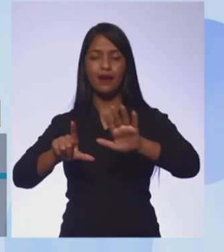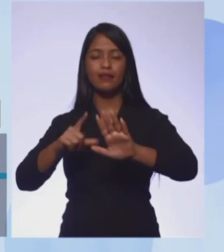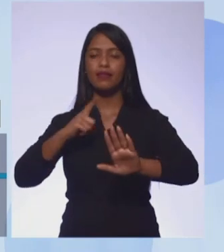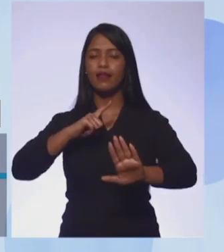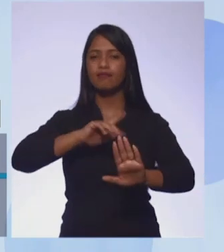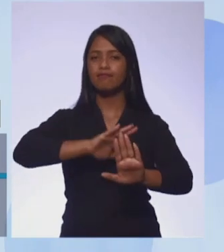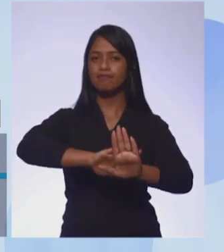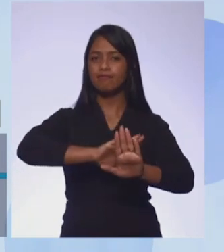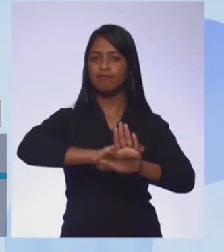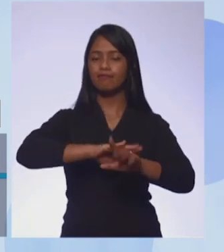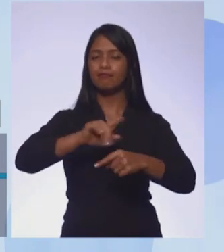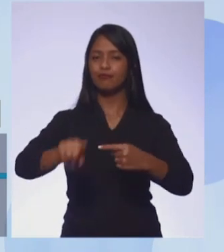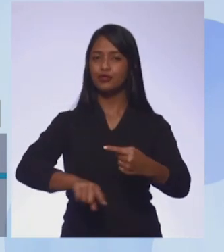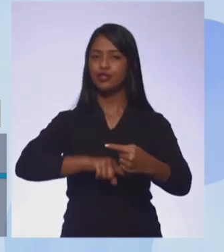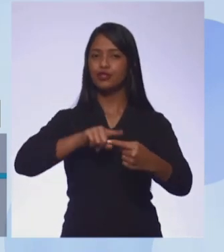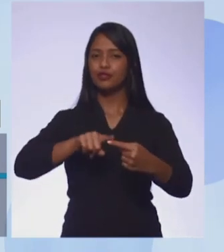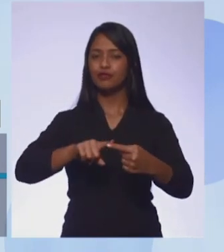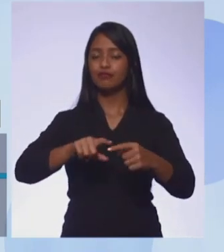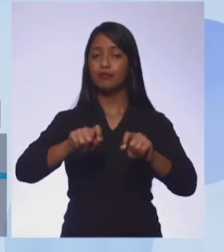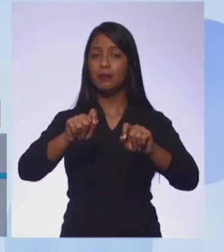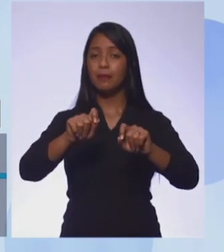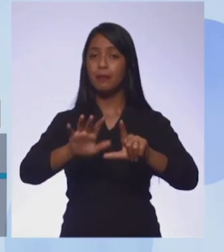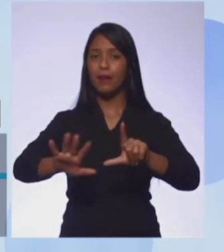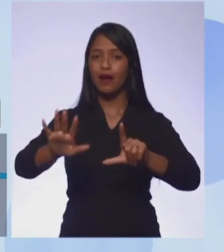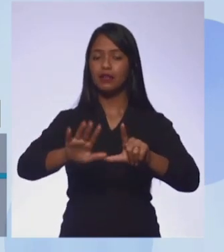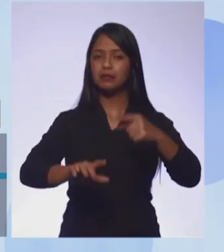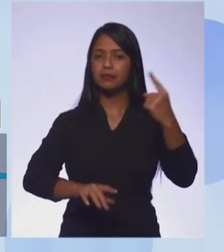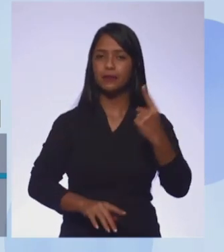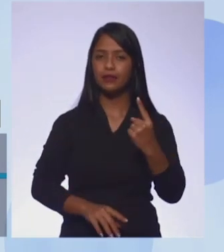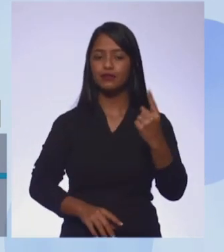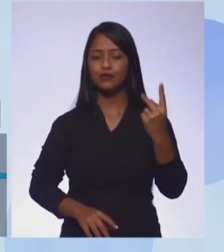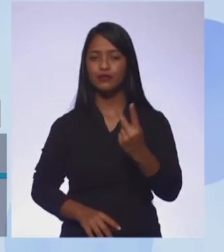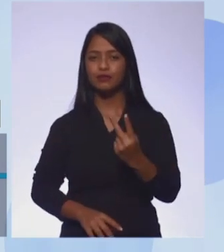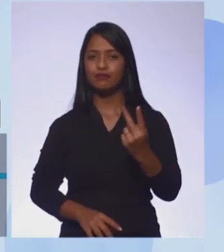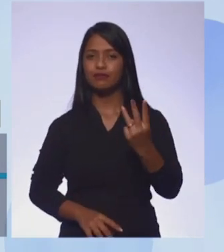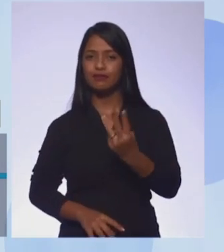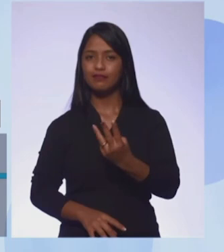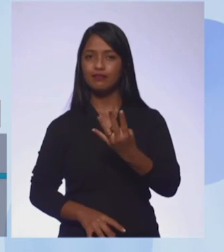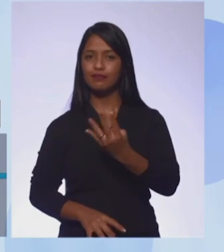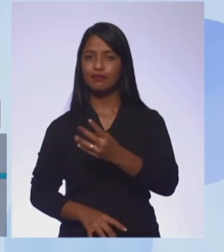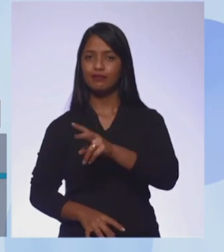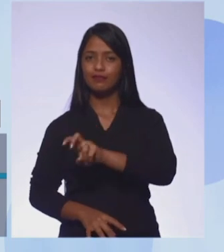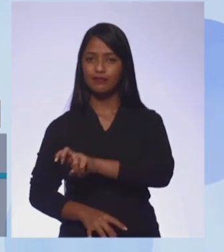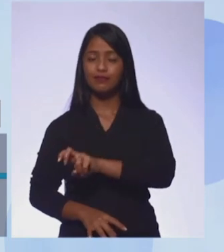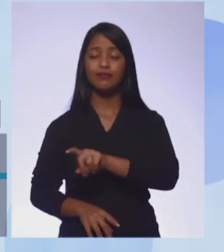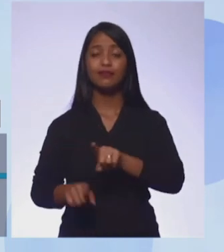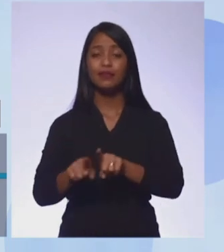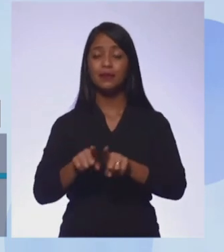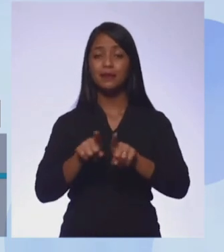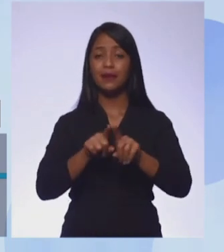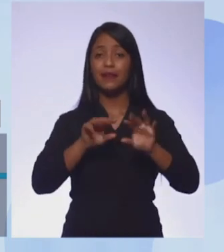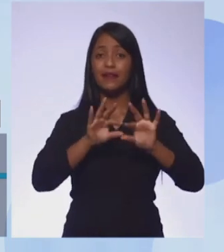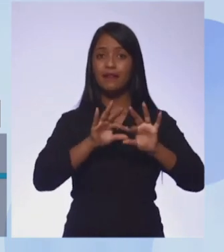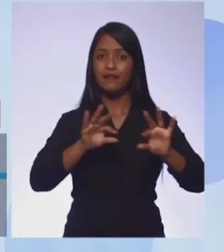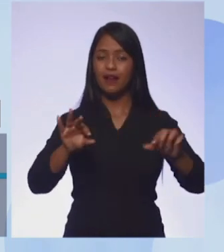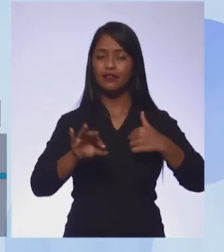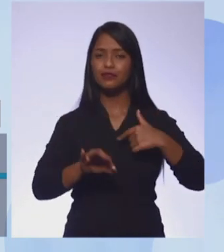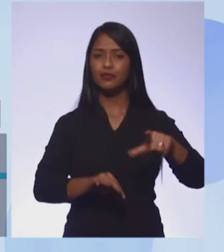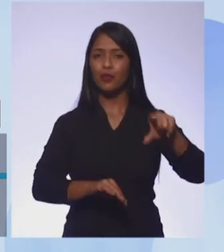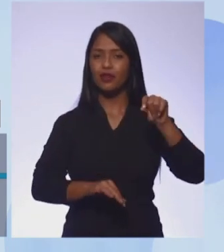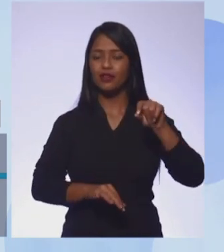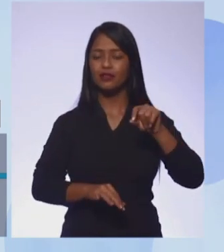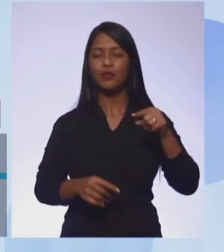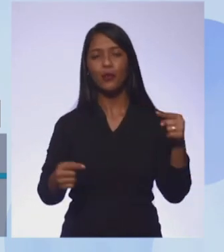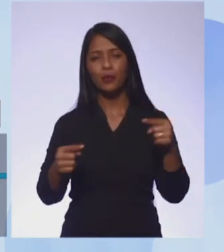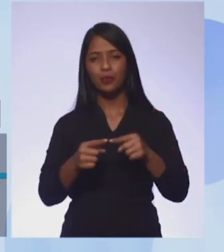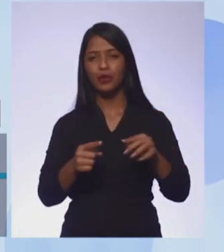das fotos, né? E na frase, como se fosse uma legenda, escolhida para tudo isso, que poderia ser